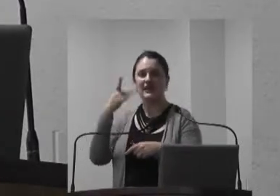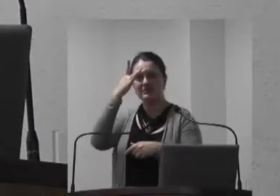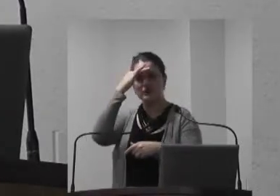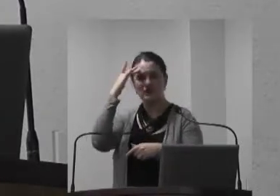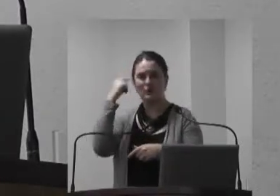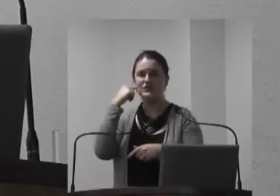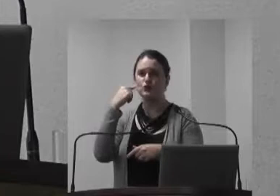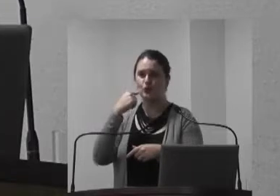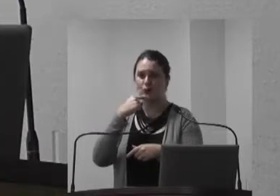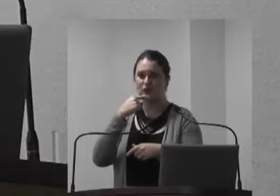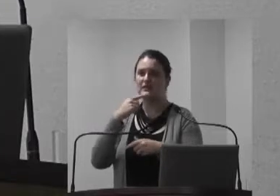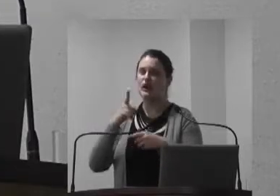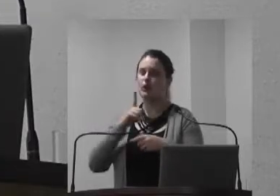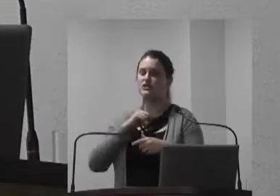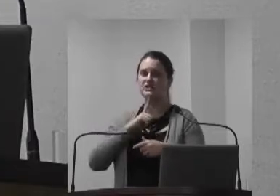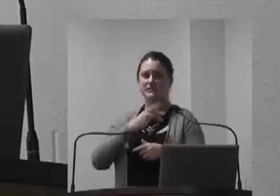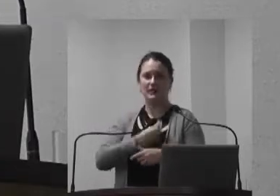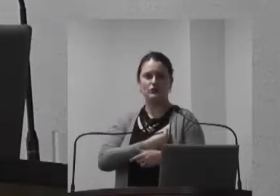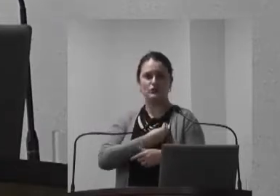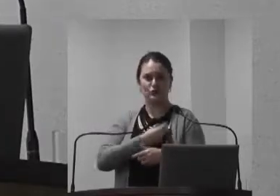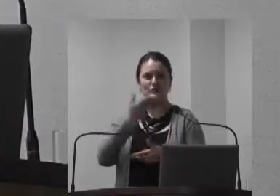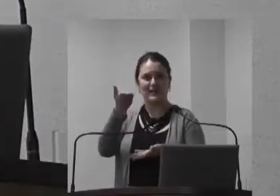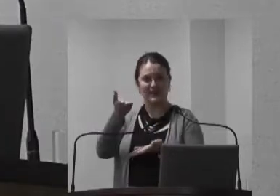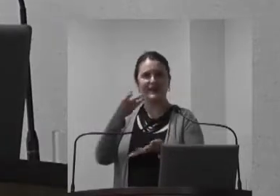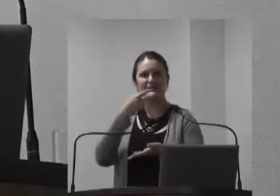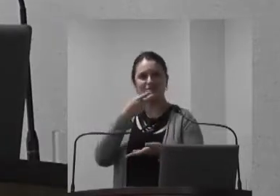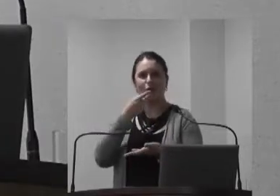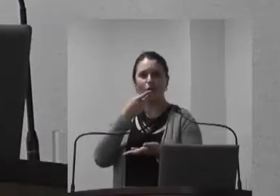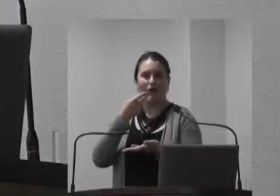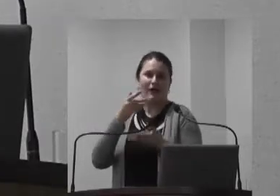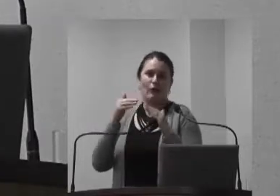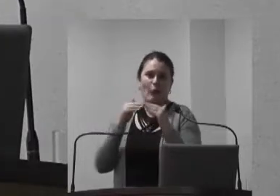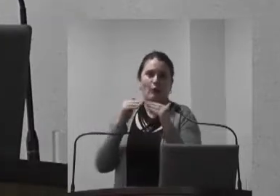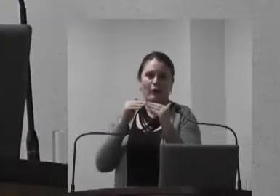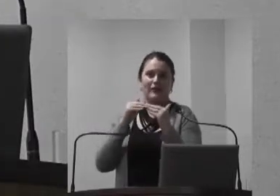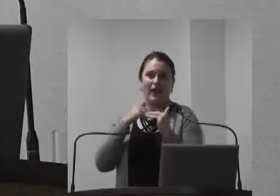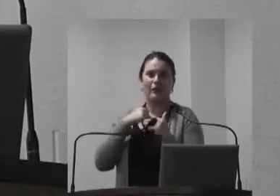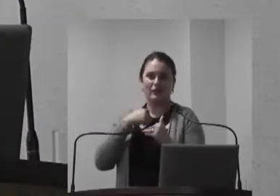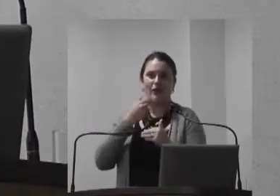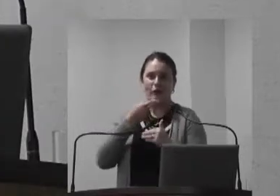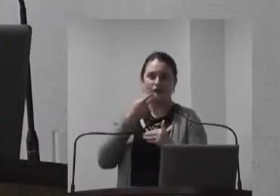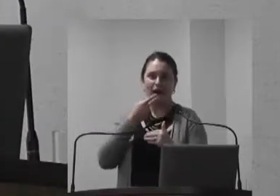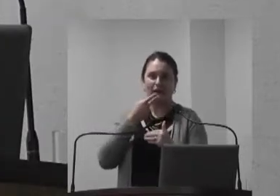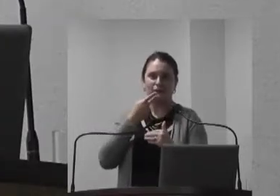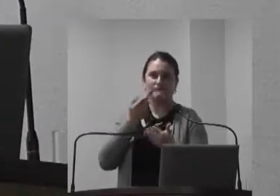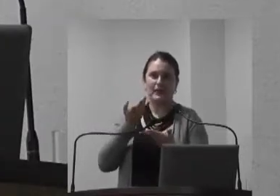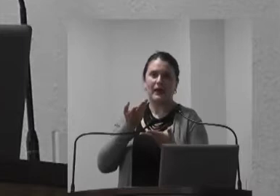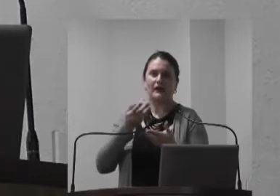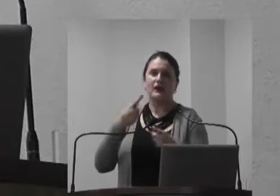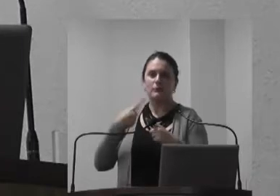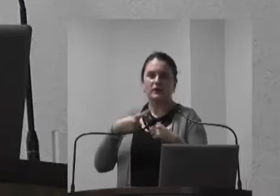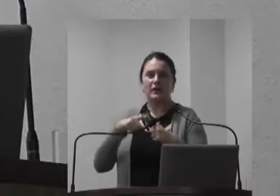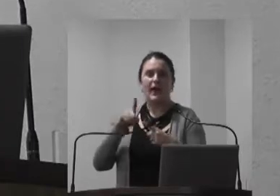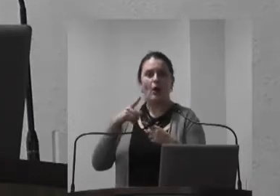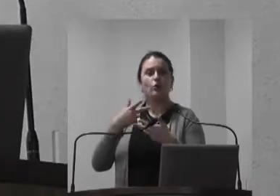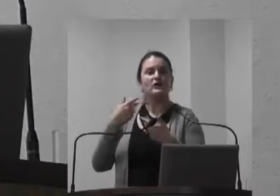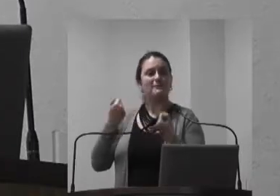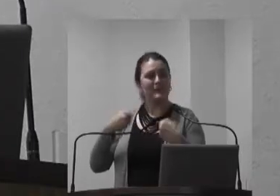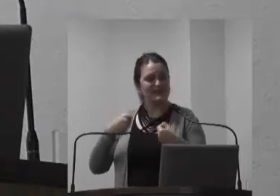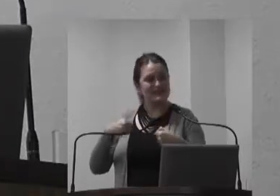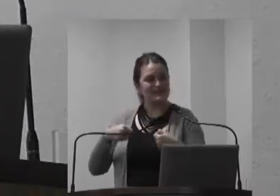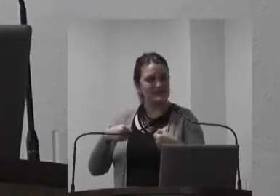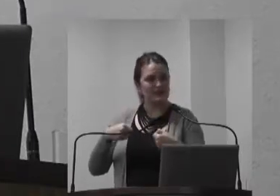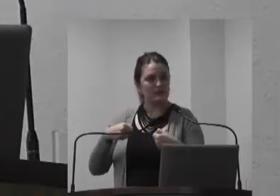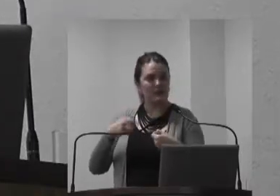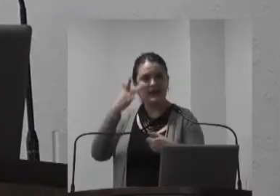importante que as pessoas surdas, né? Hoje a gente tem os surdos aqui, eles vão concordar com o que eu falo, né? Porque é algo